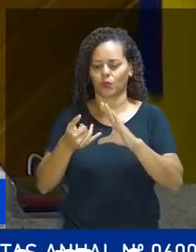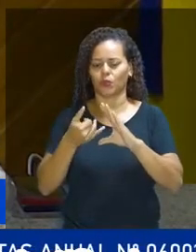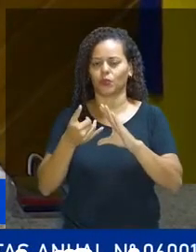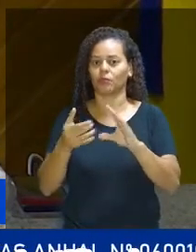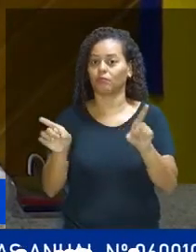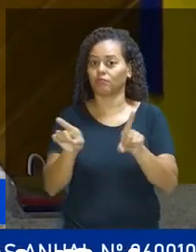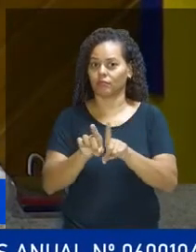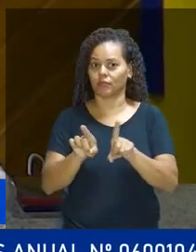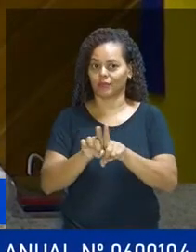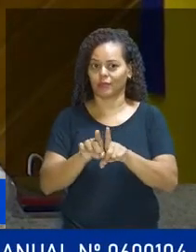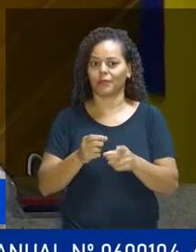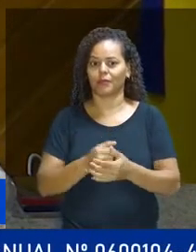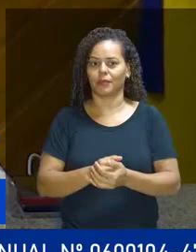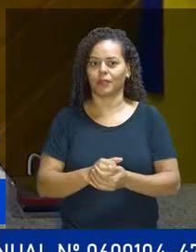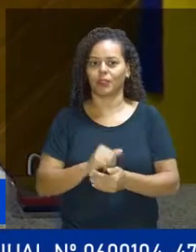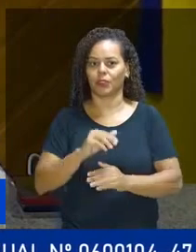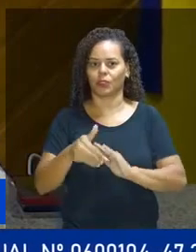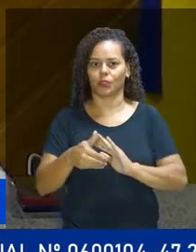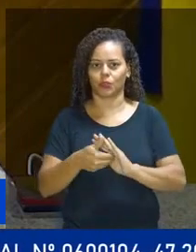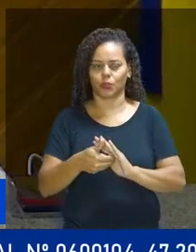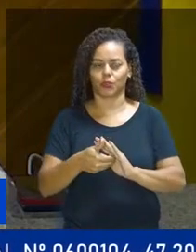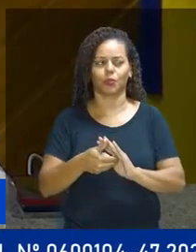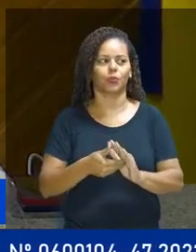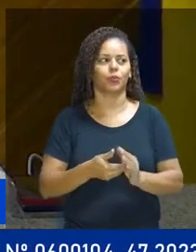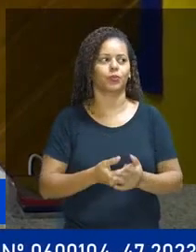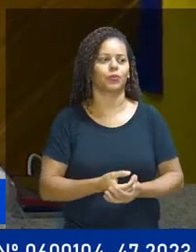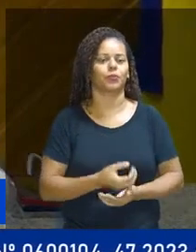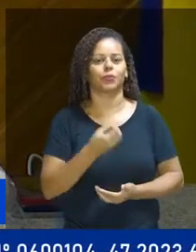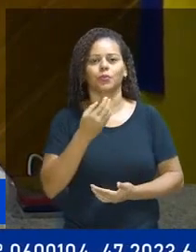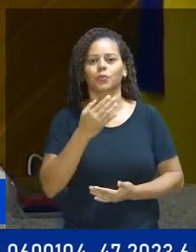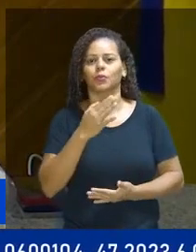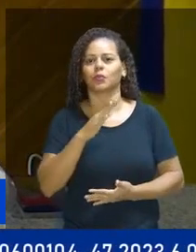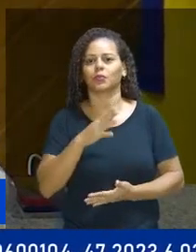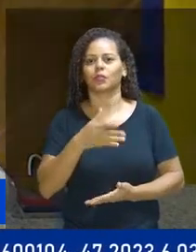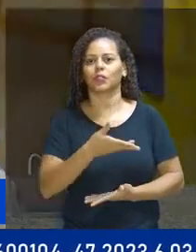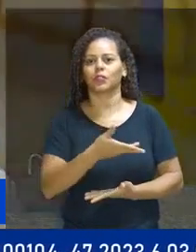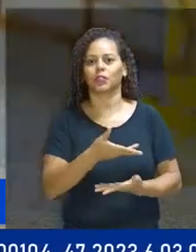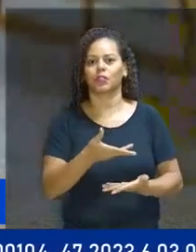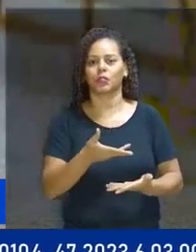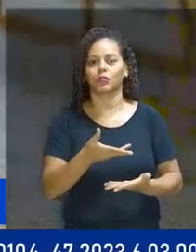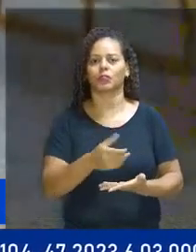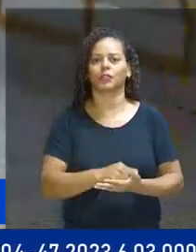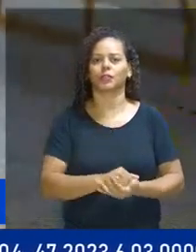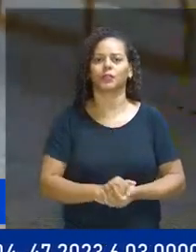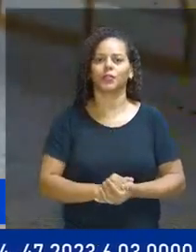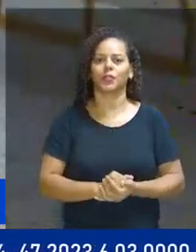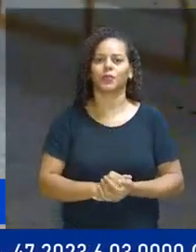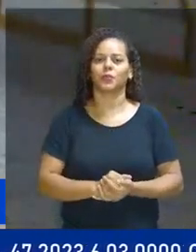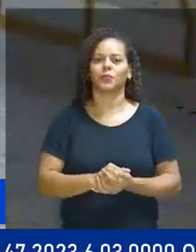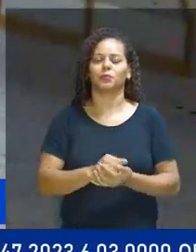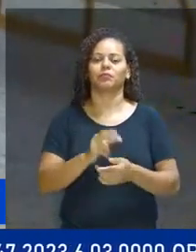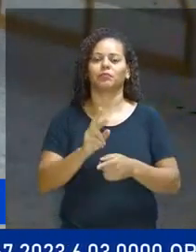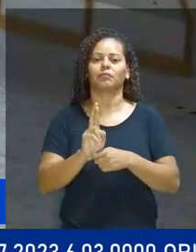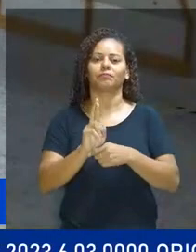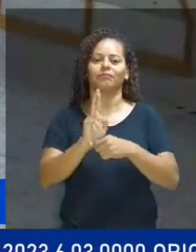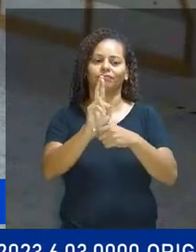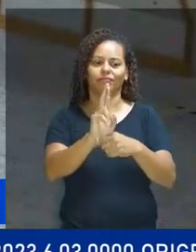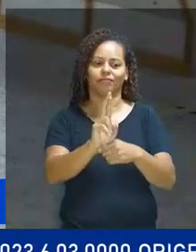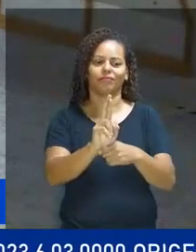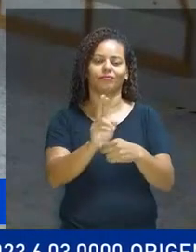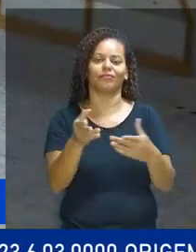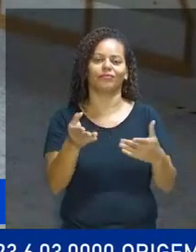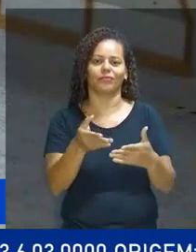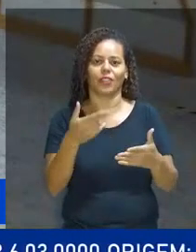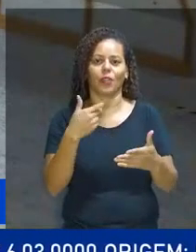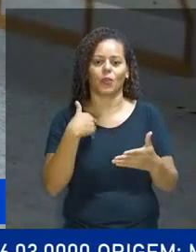justificadamente. Cumprimento também a nossa procuradora regional eleitoral, a doutora Sara, saiu bem, nós editamos, a